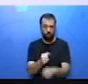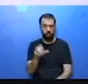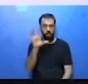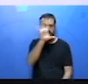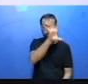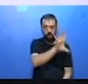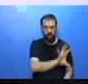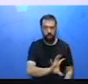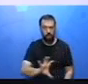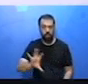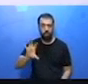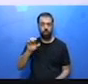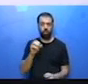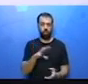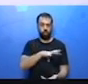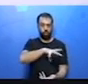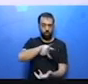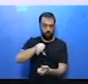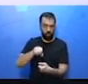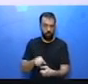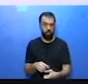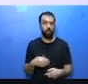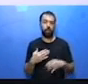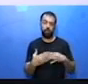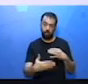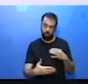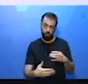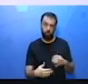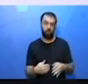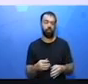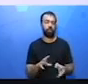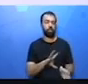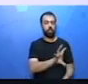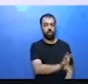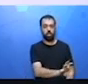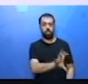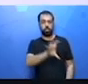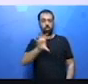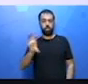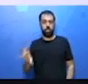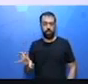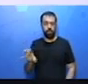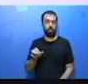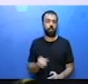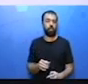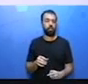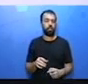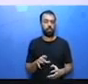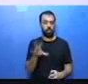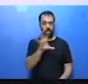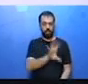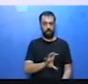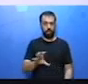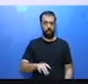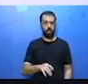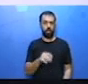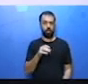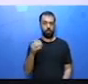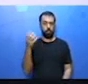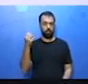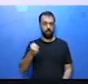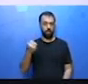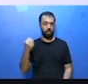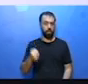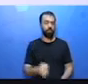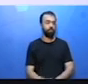maior e vamos tirar a área da menor.